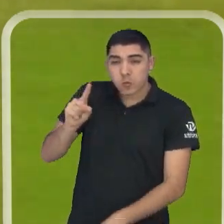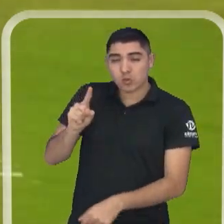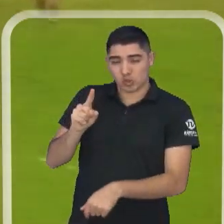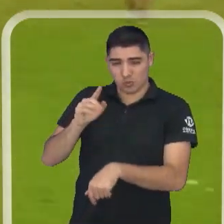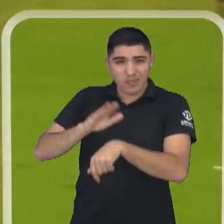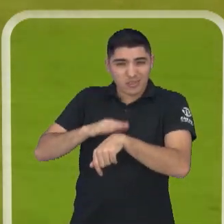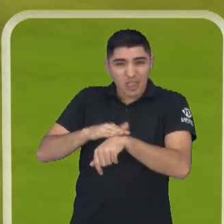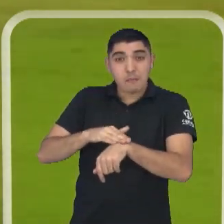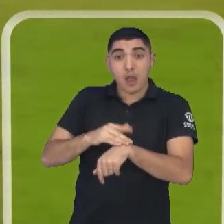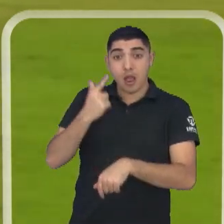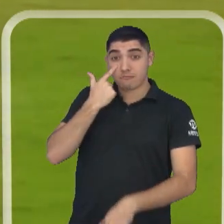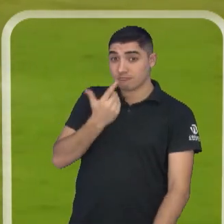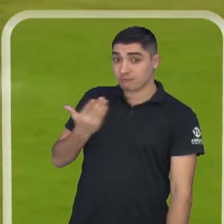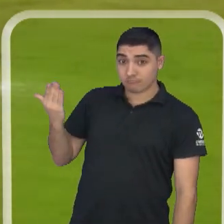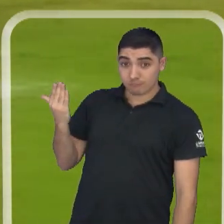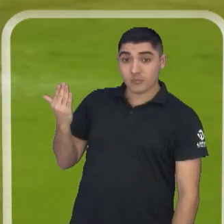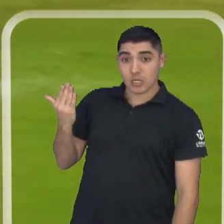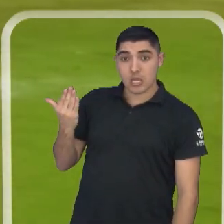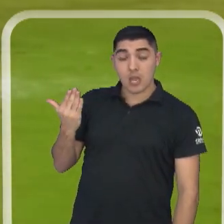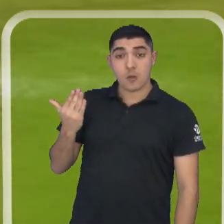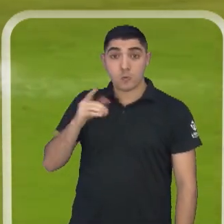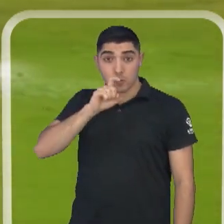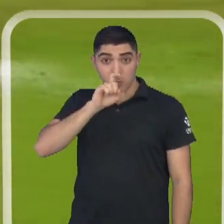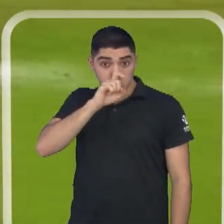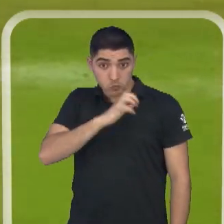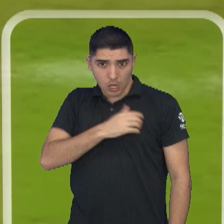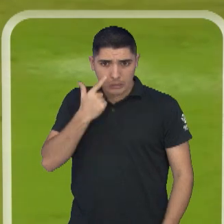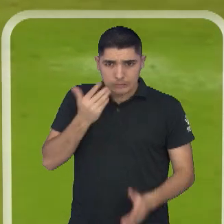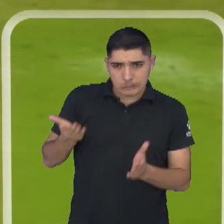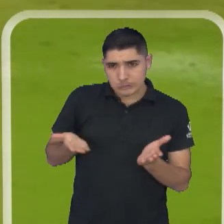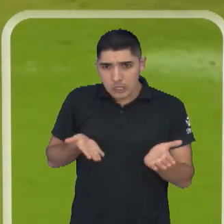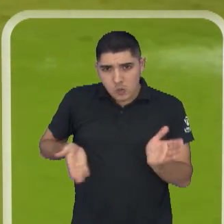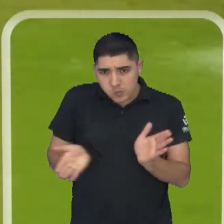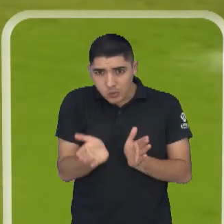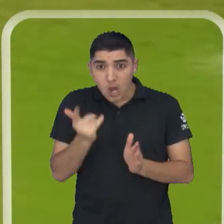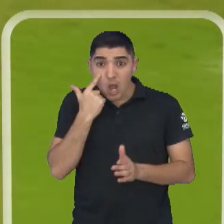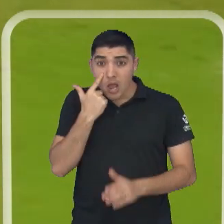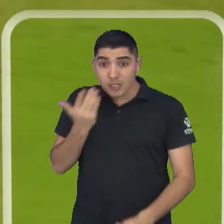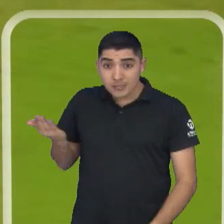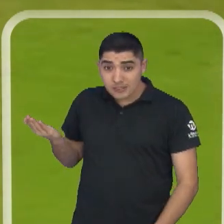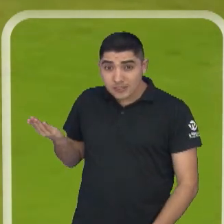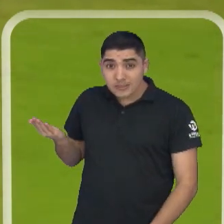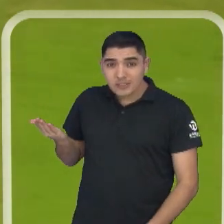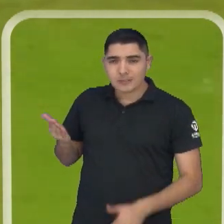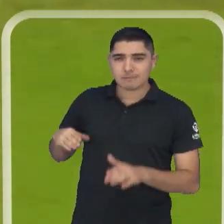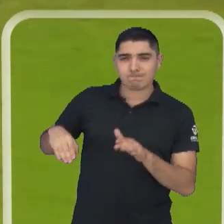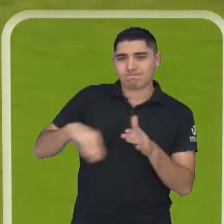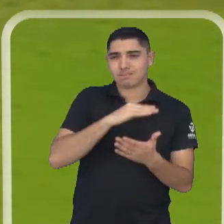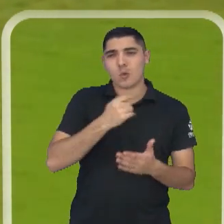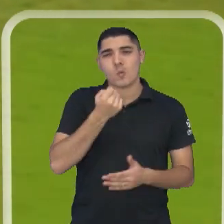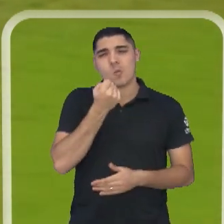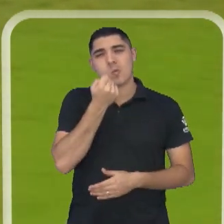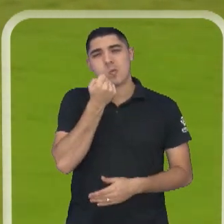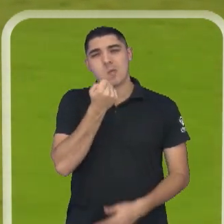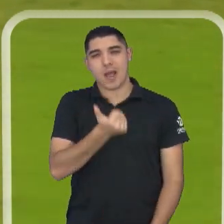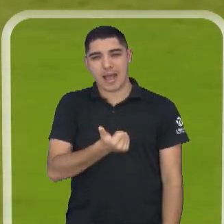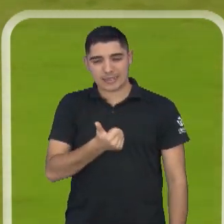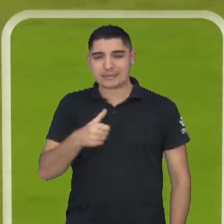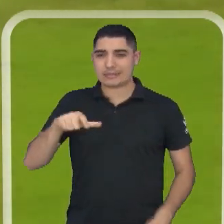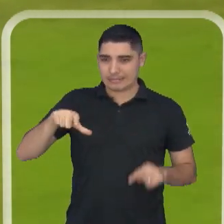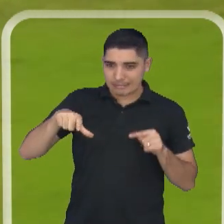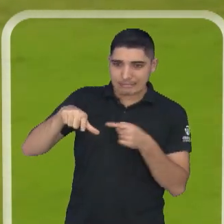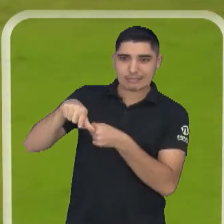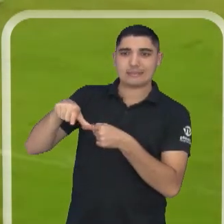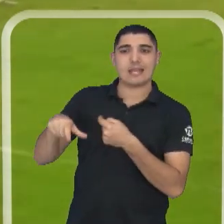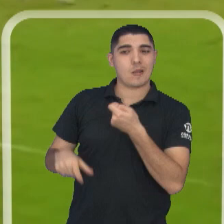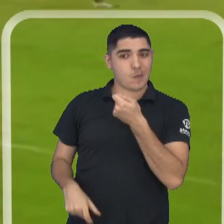Vicente recebeu na linha de fundo, dominou com categoria e fez o cruzamento por baixo. A zaga afastou para a linha de fundo, quase jogando contra o próprio